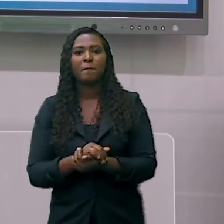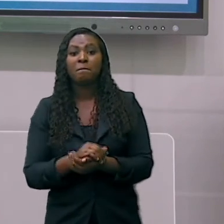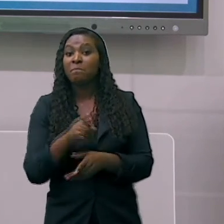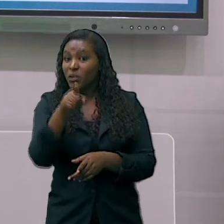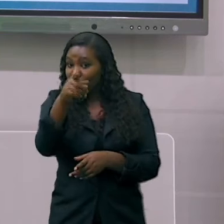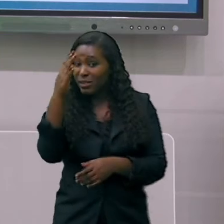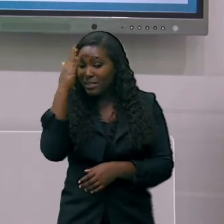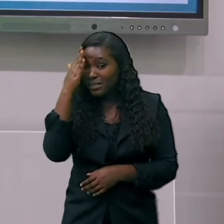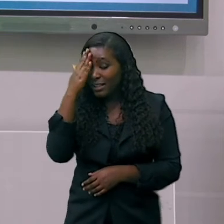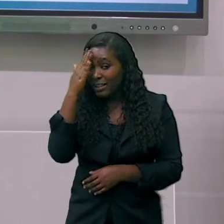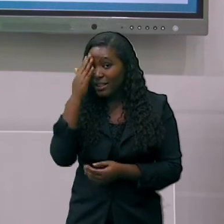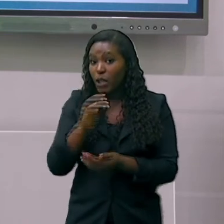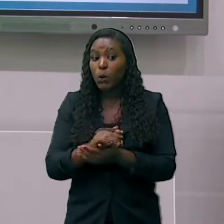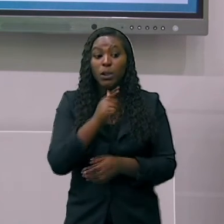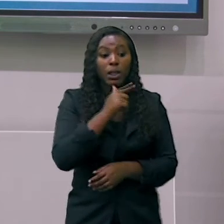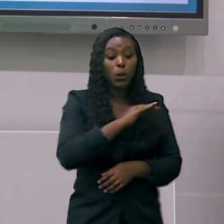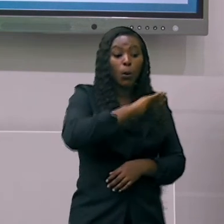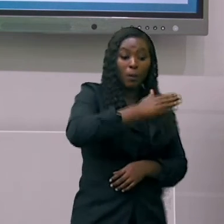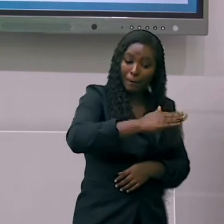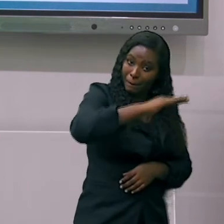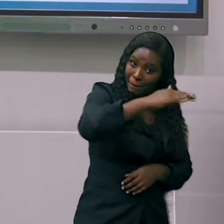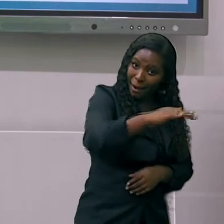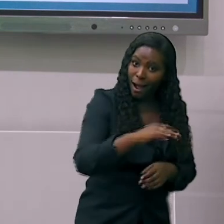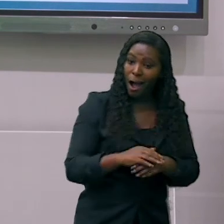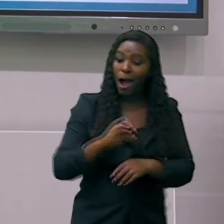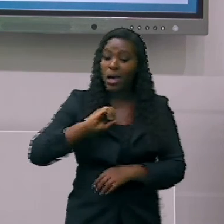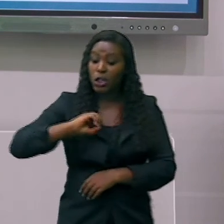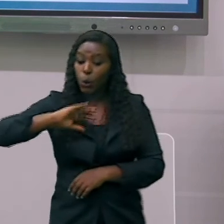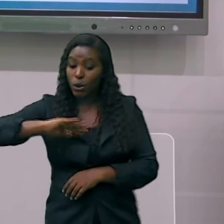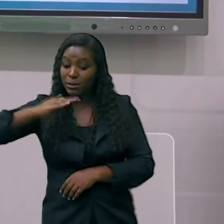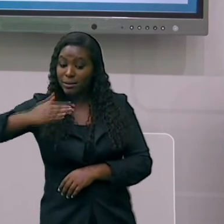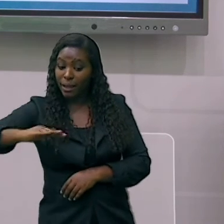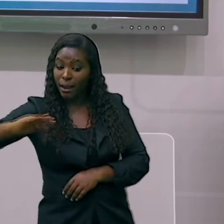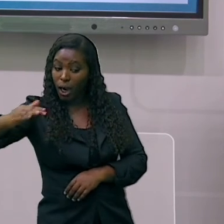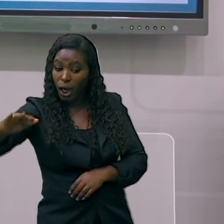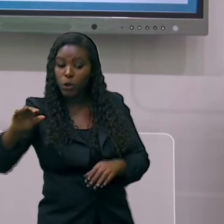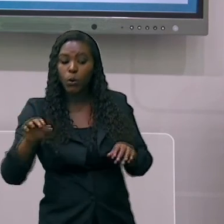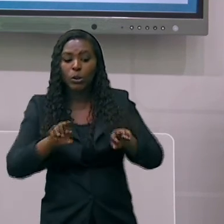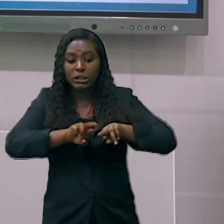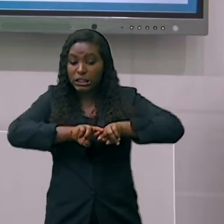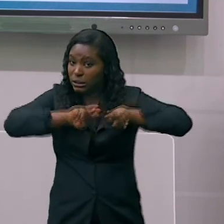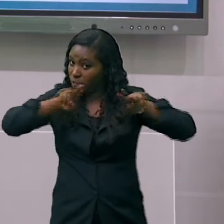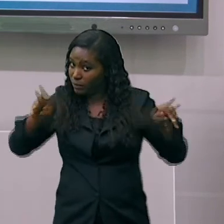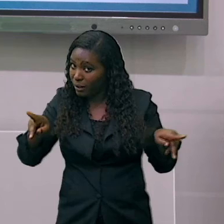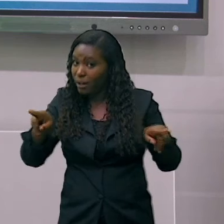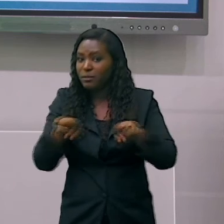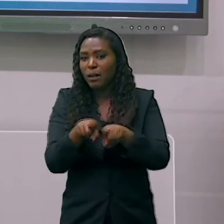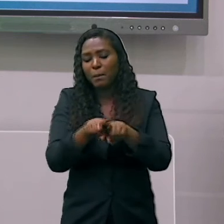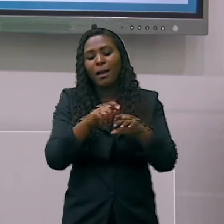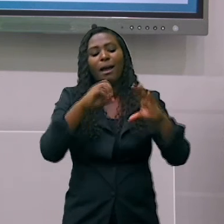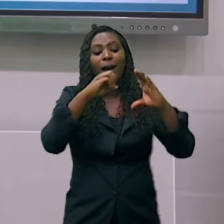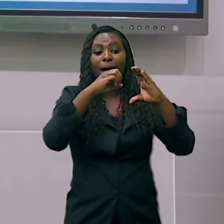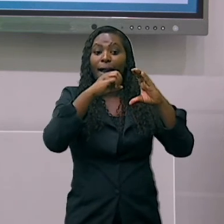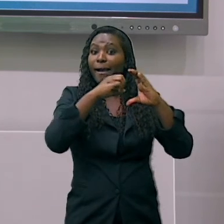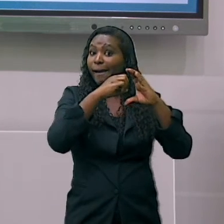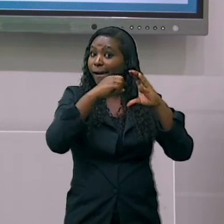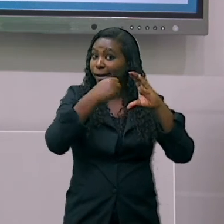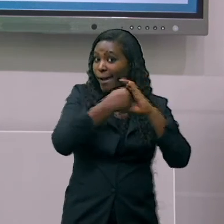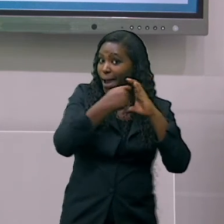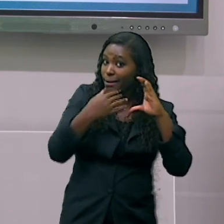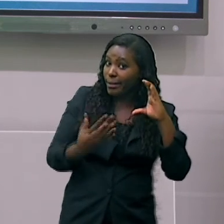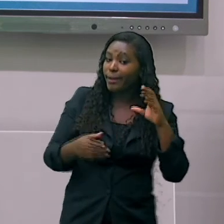as diferenças entre oceanos e mares e também sobre as classificações dos